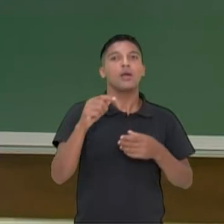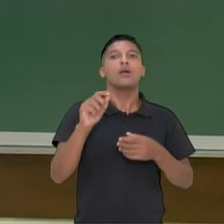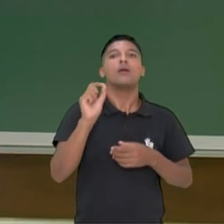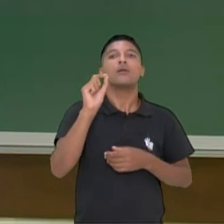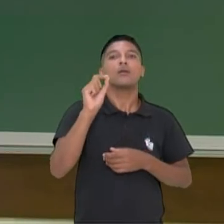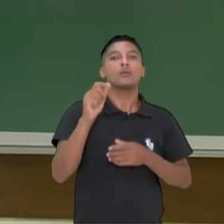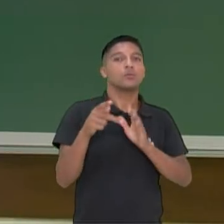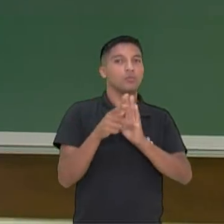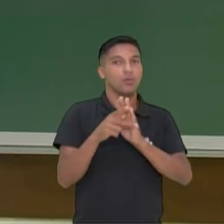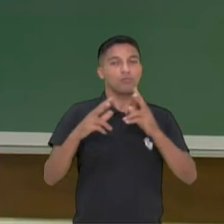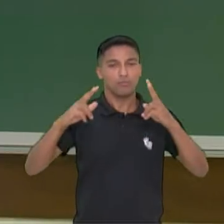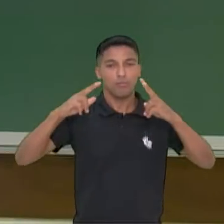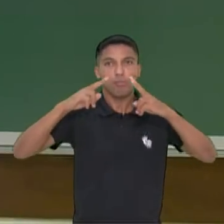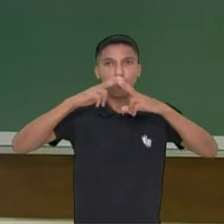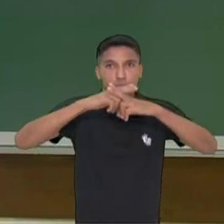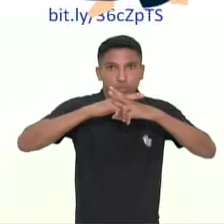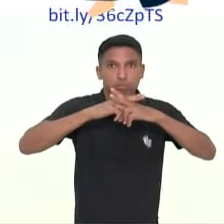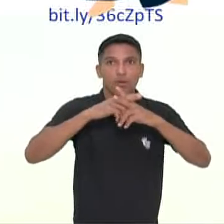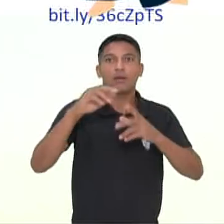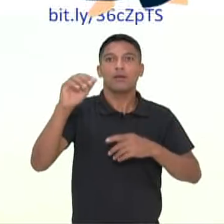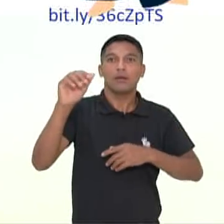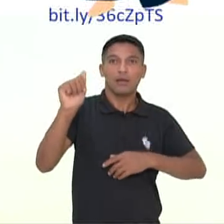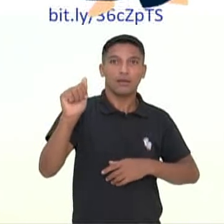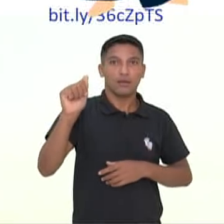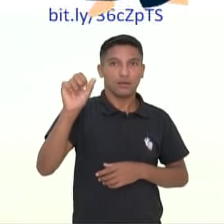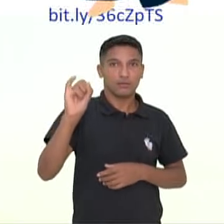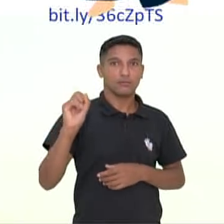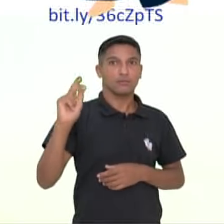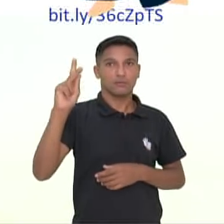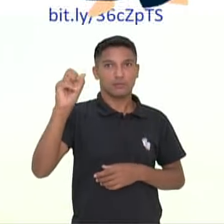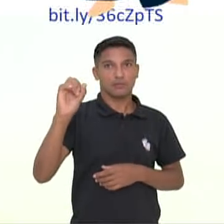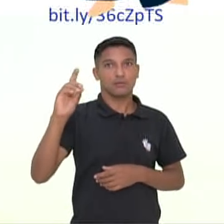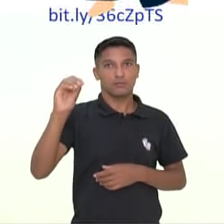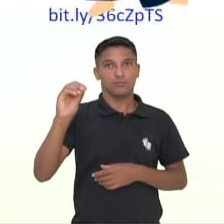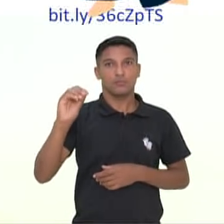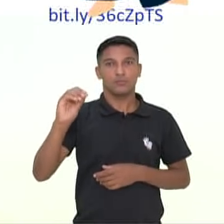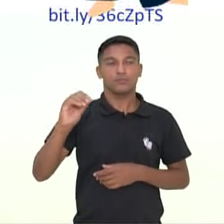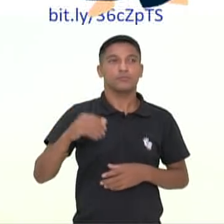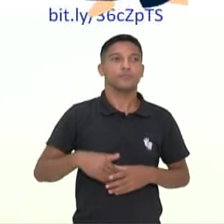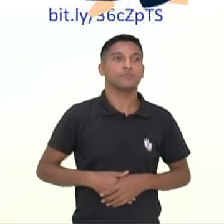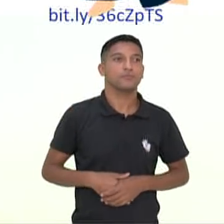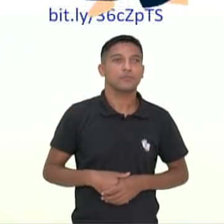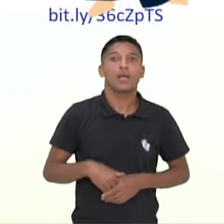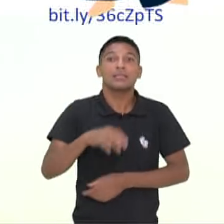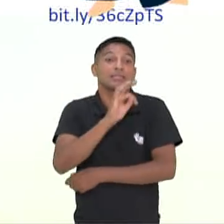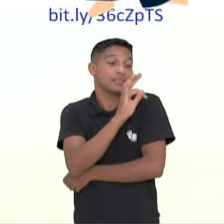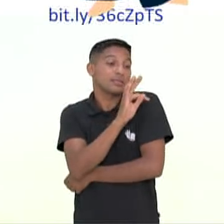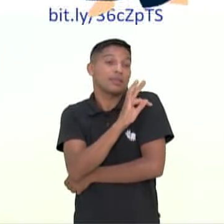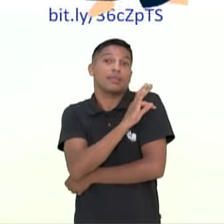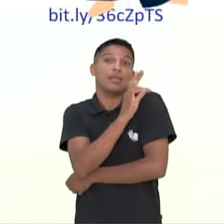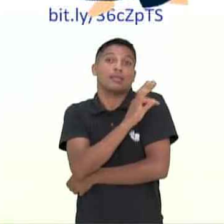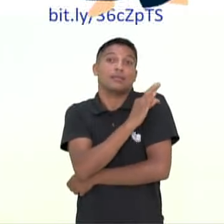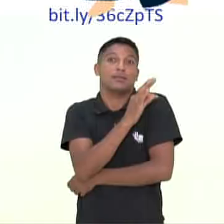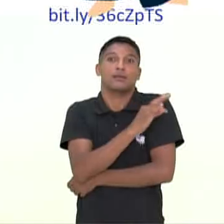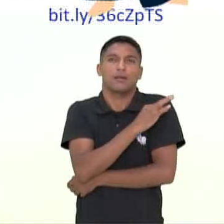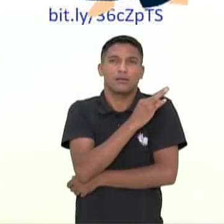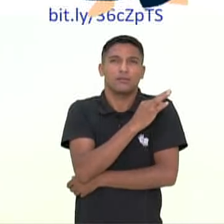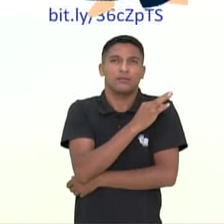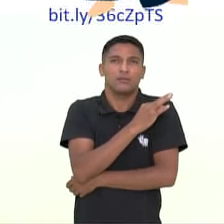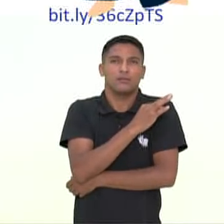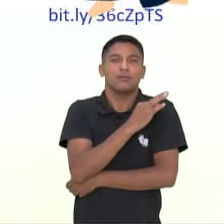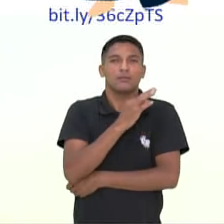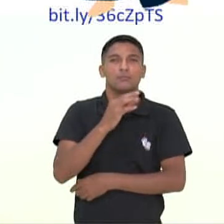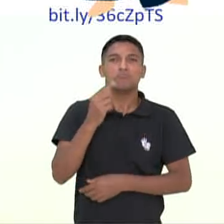proposta do Aikido. As técnicas do Aikido, em sua grande maioria, baseiam-se em alternativa